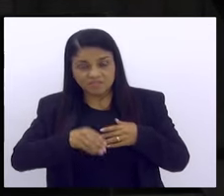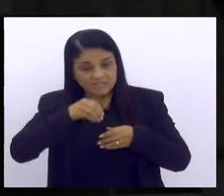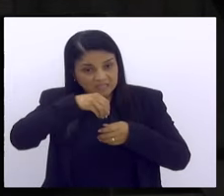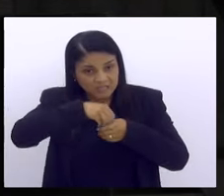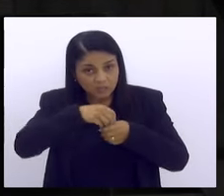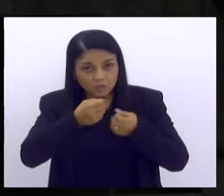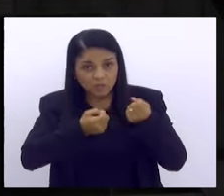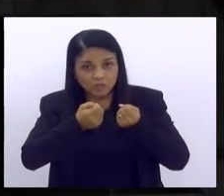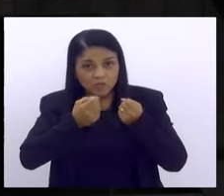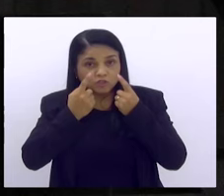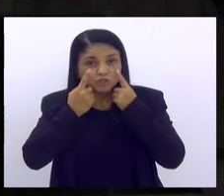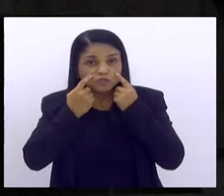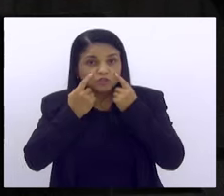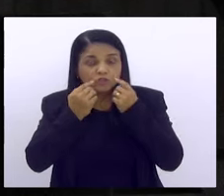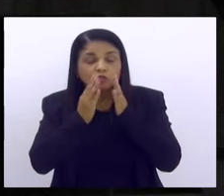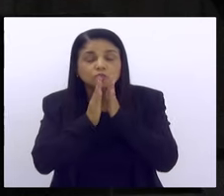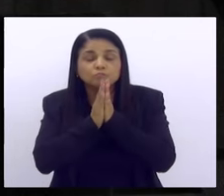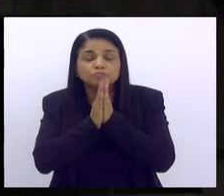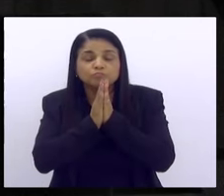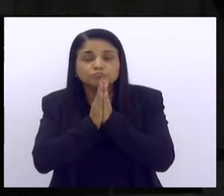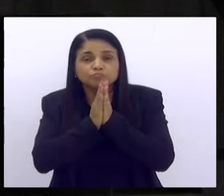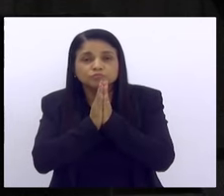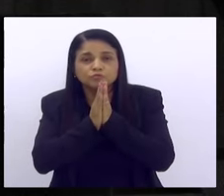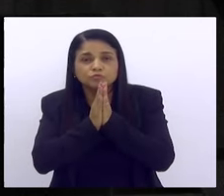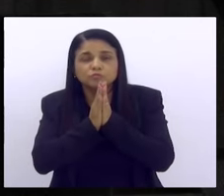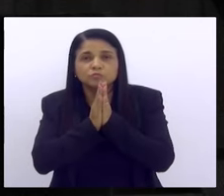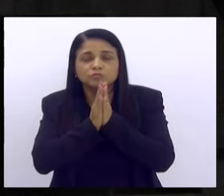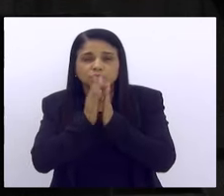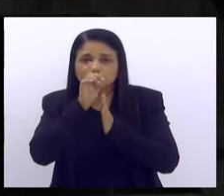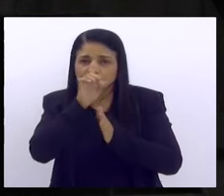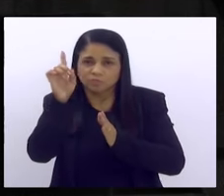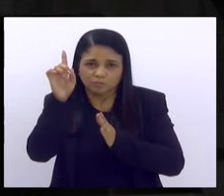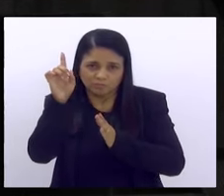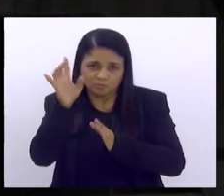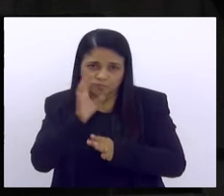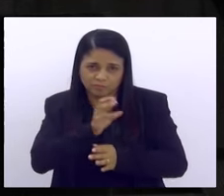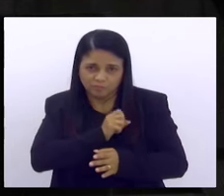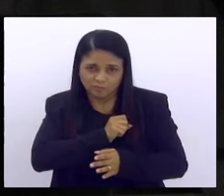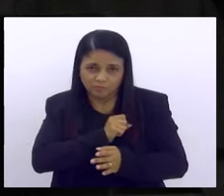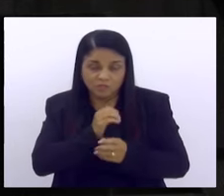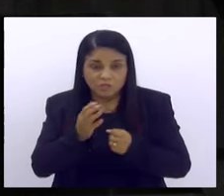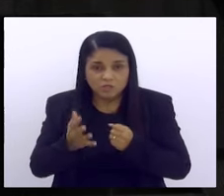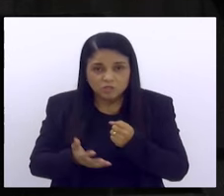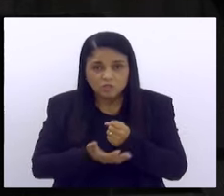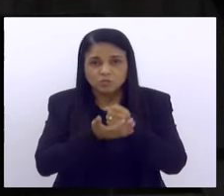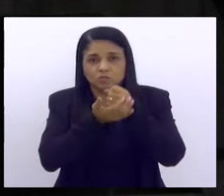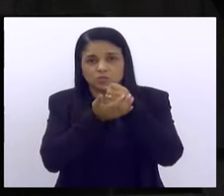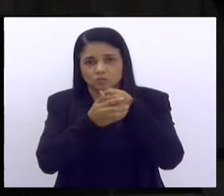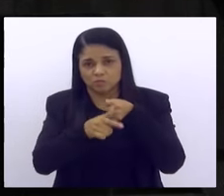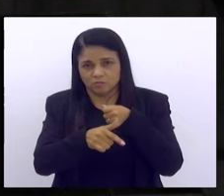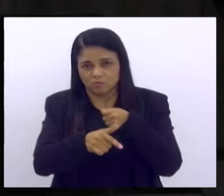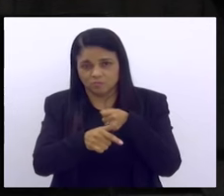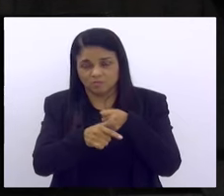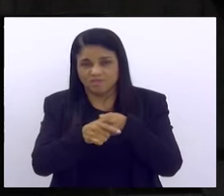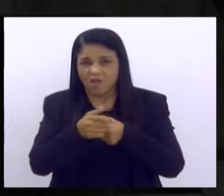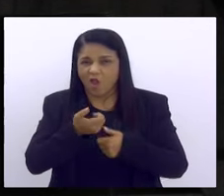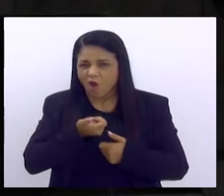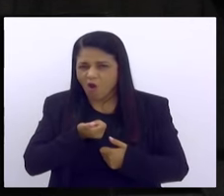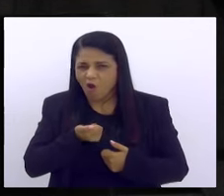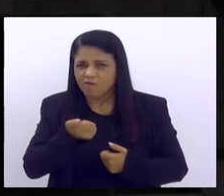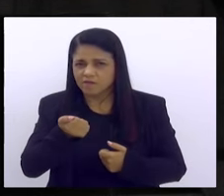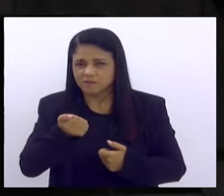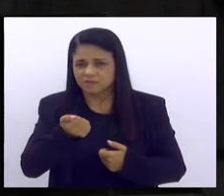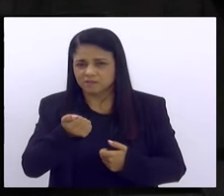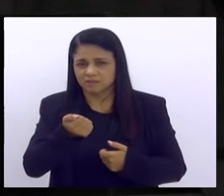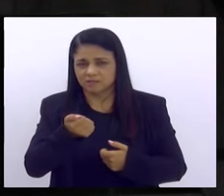chorando, pedindo pelo amor de Deus que a socorressem. Mas a covardia que